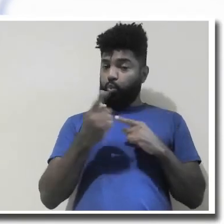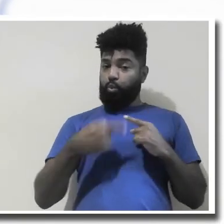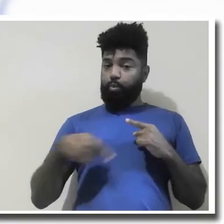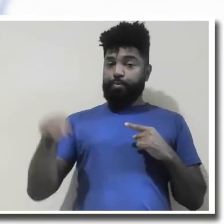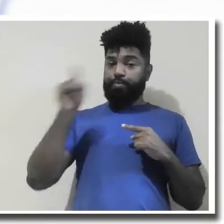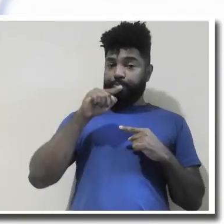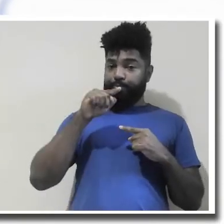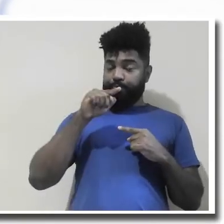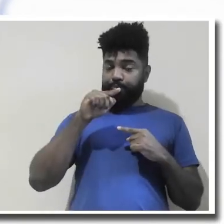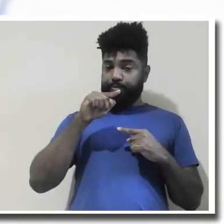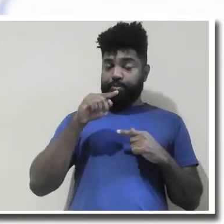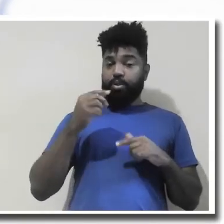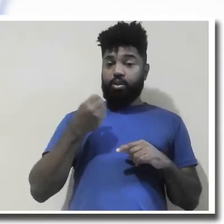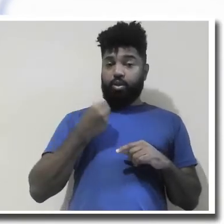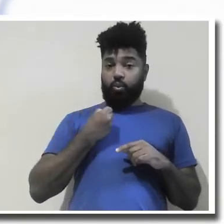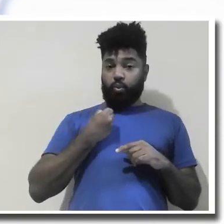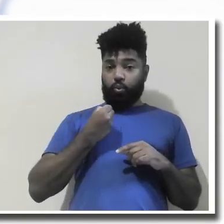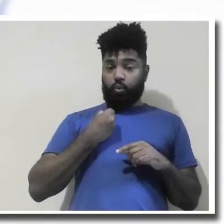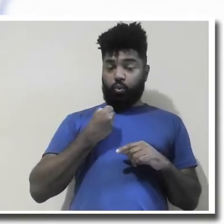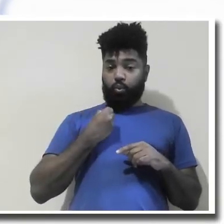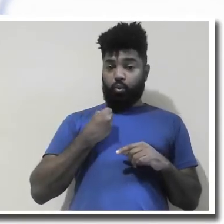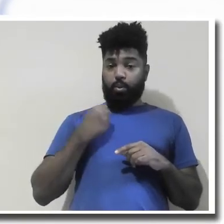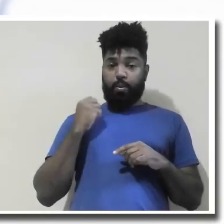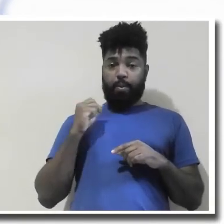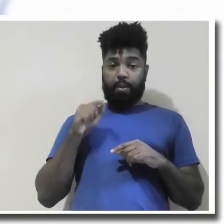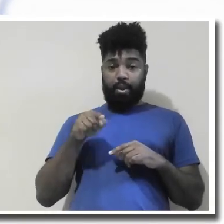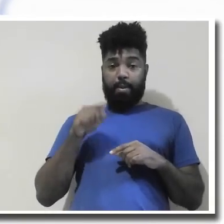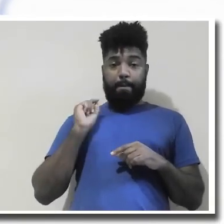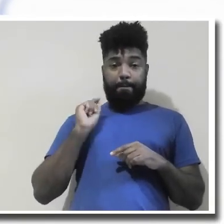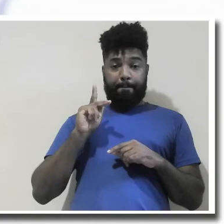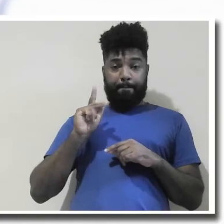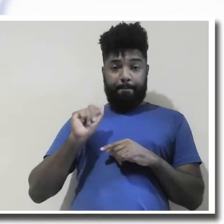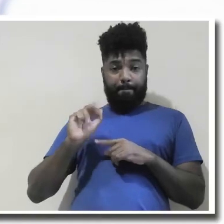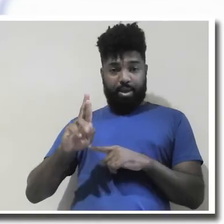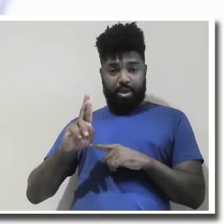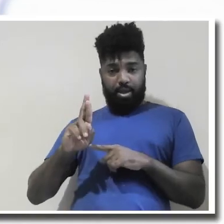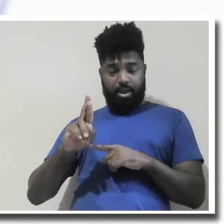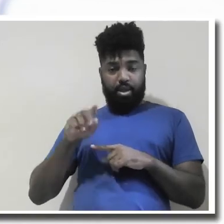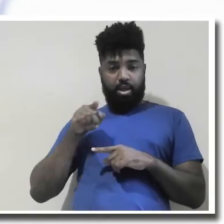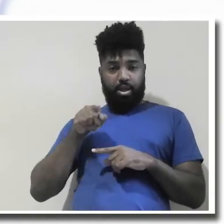elevado a um valor par será